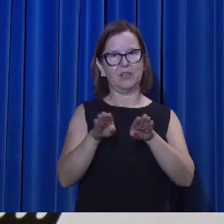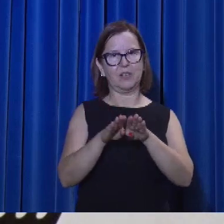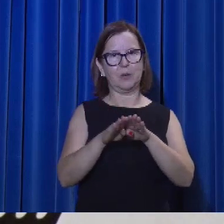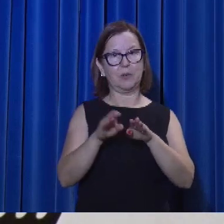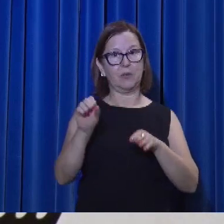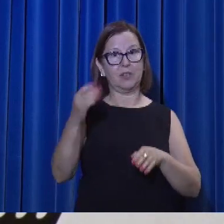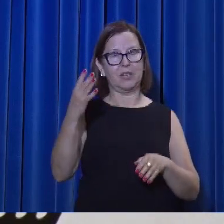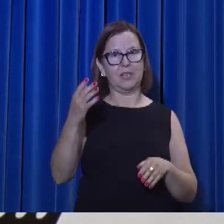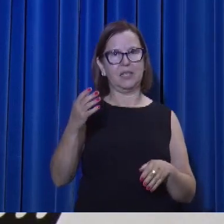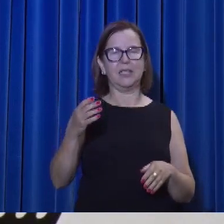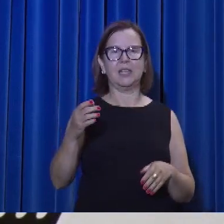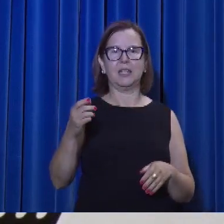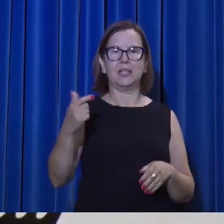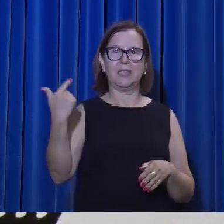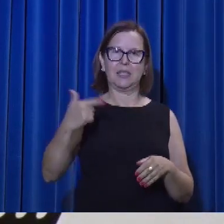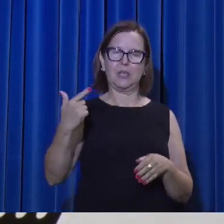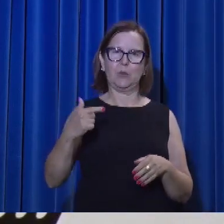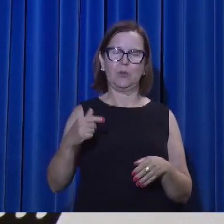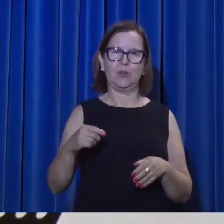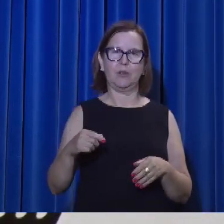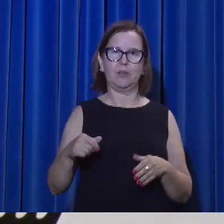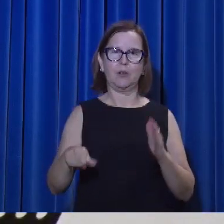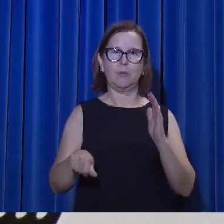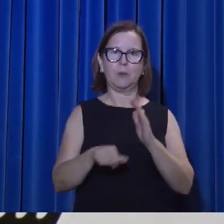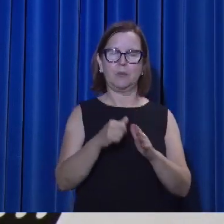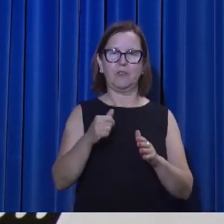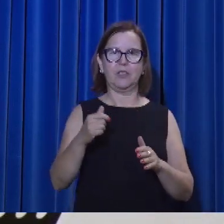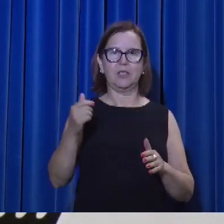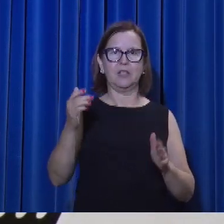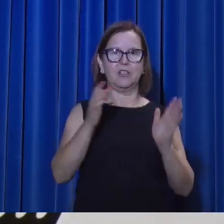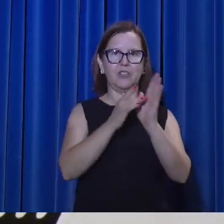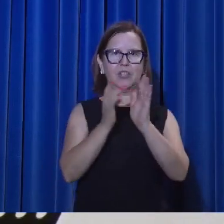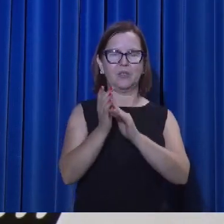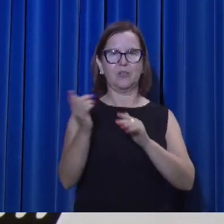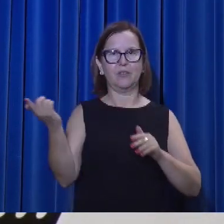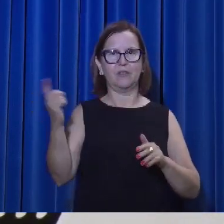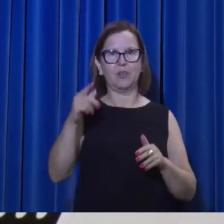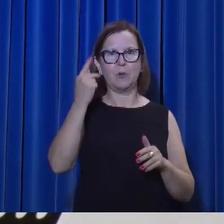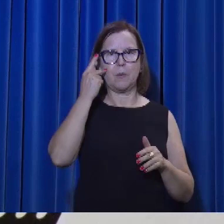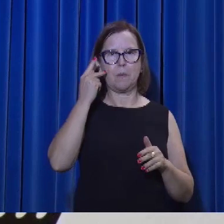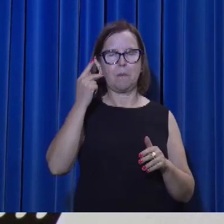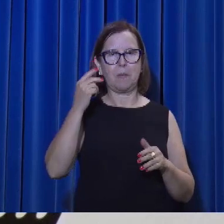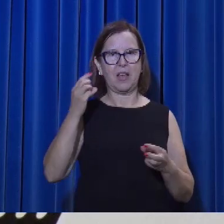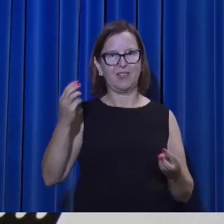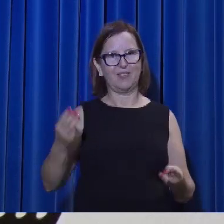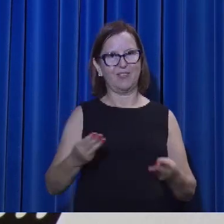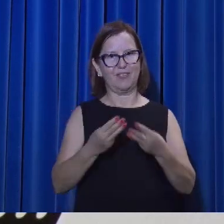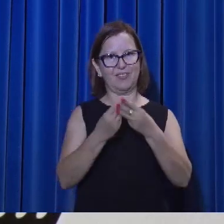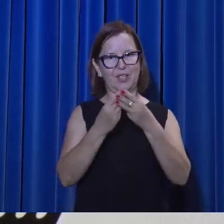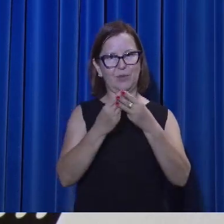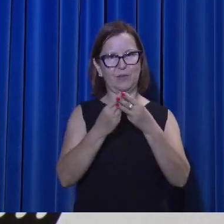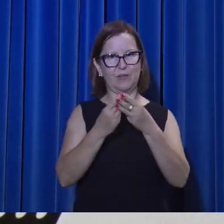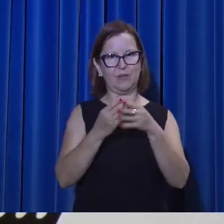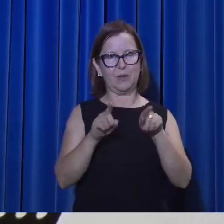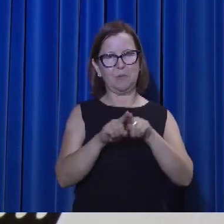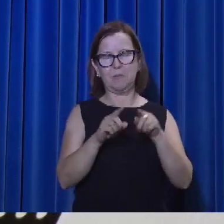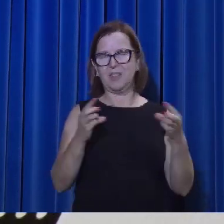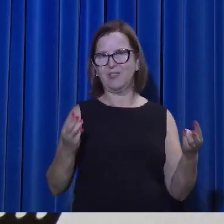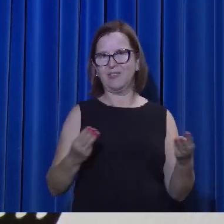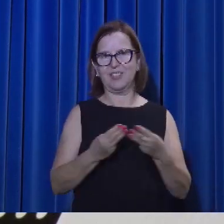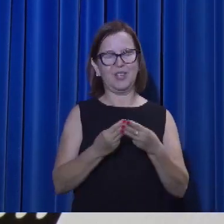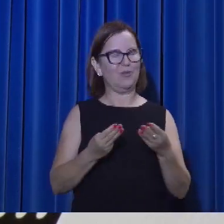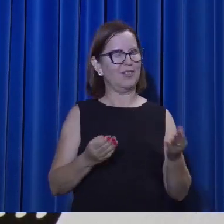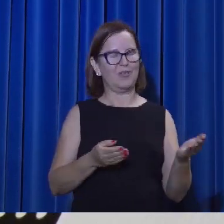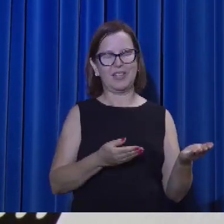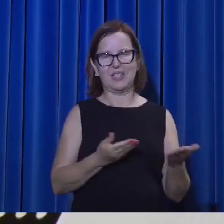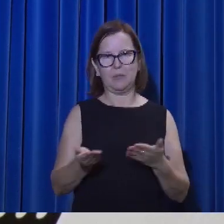Na primeira vez ele veio para os judeus, e os judeus não o receberam. E eu acho, meus irmãos, que quando